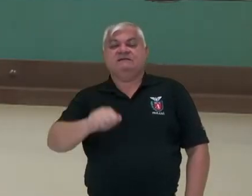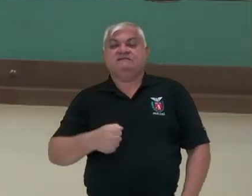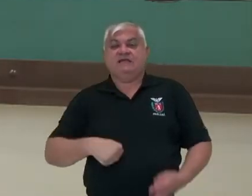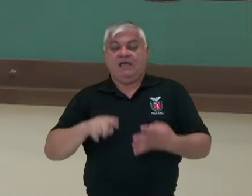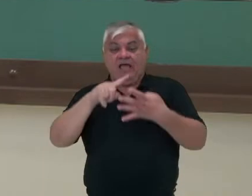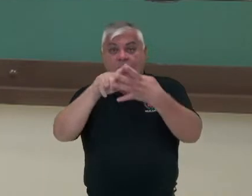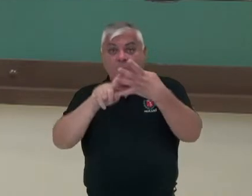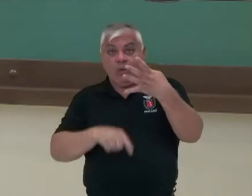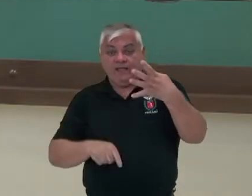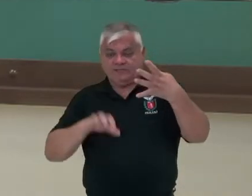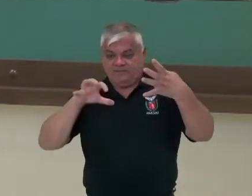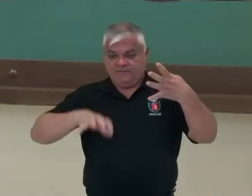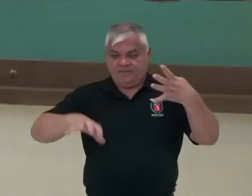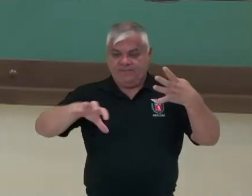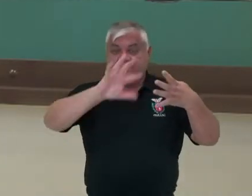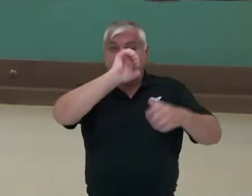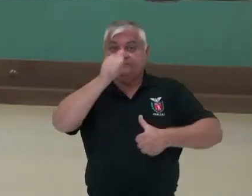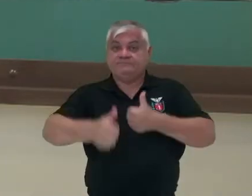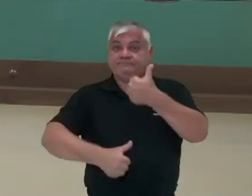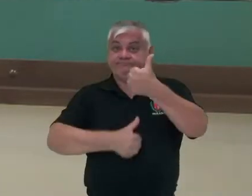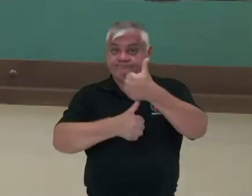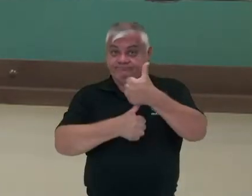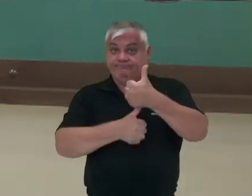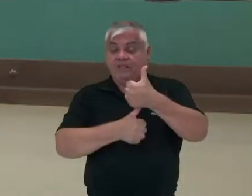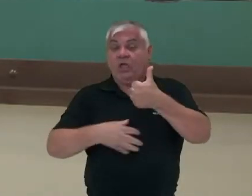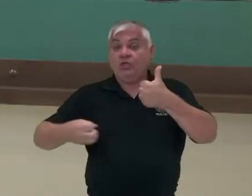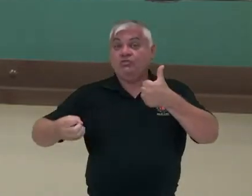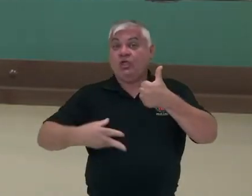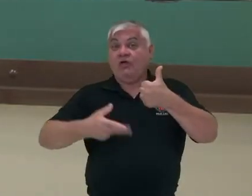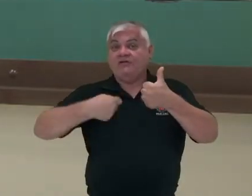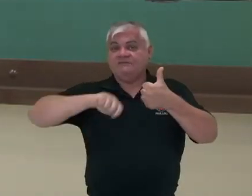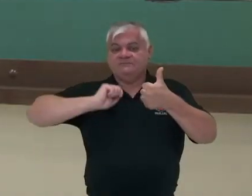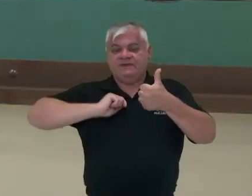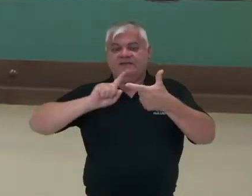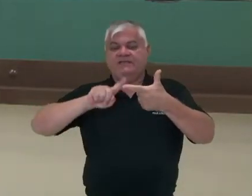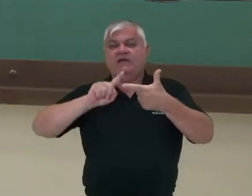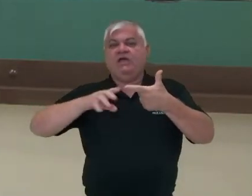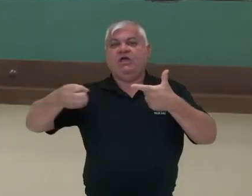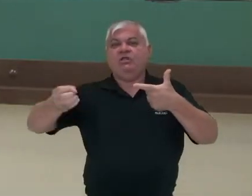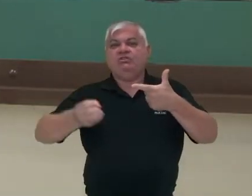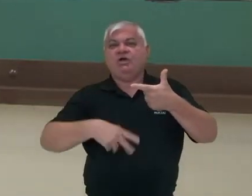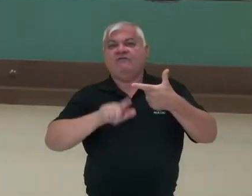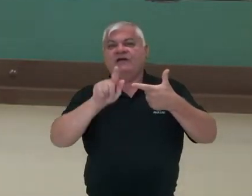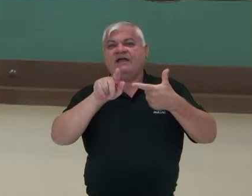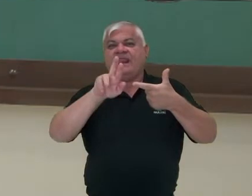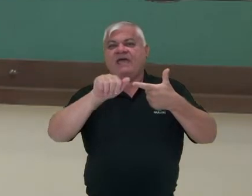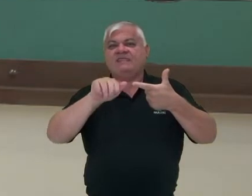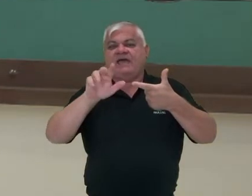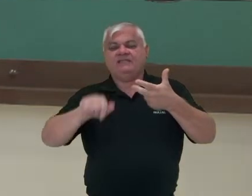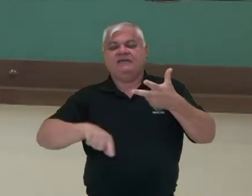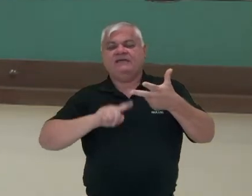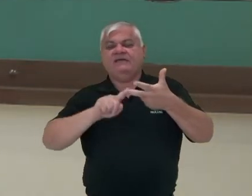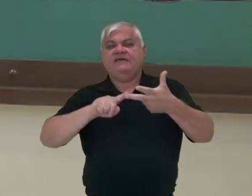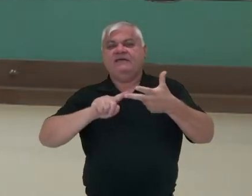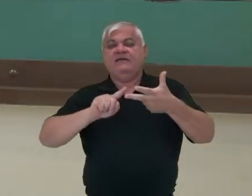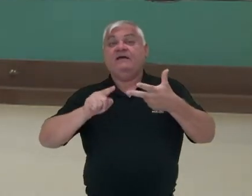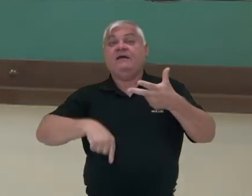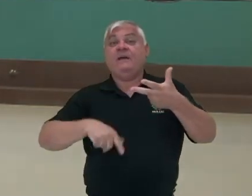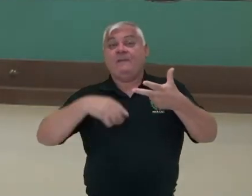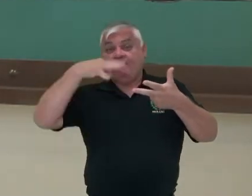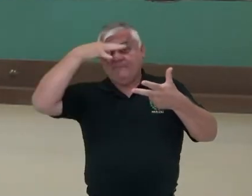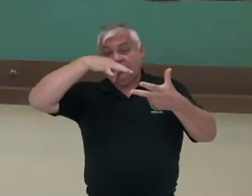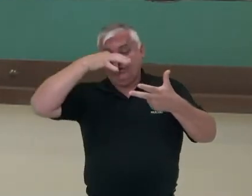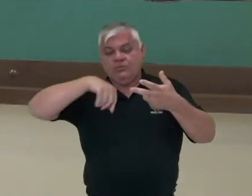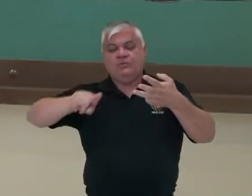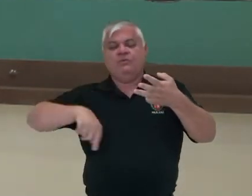capitanias. Vice-reino da Nova Espanha, vice-reino da Nova Granada, vice-reino do Peru e o vice-reino do Rio